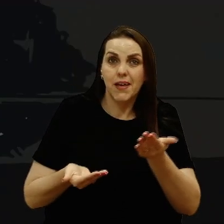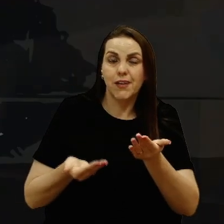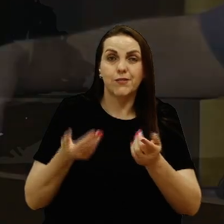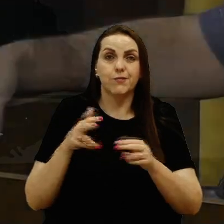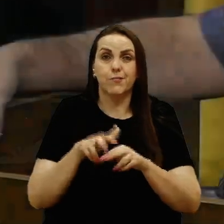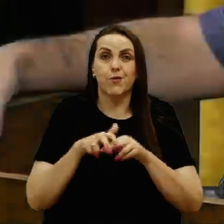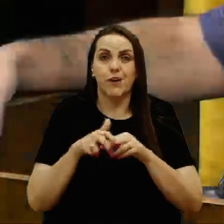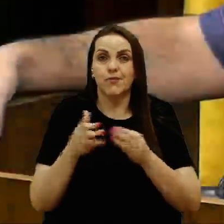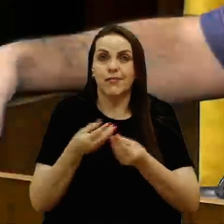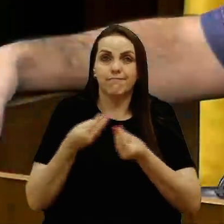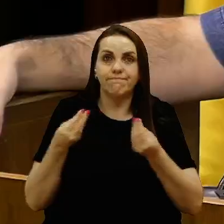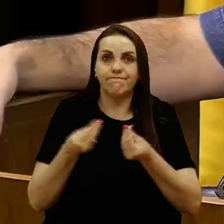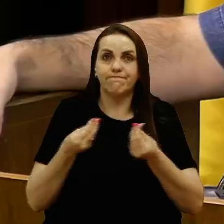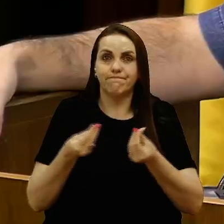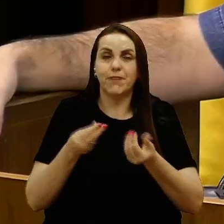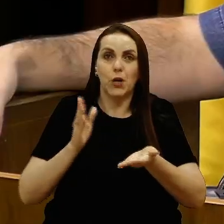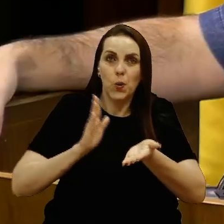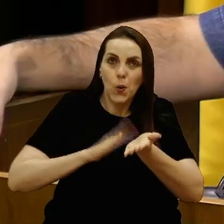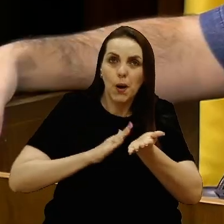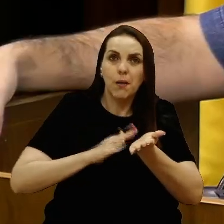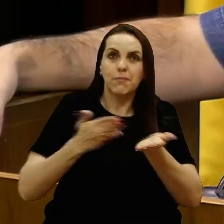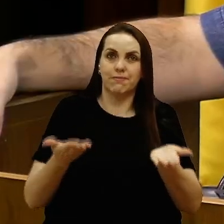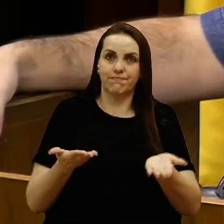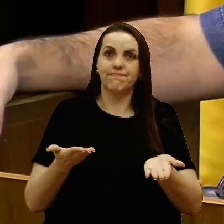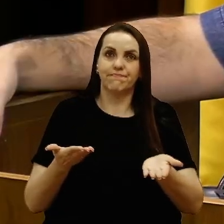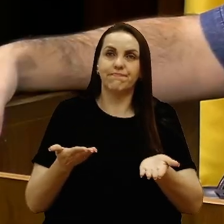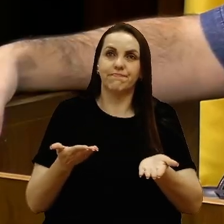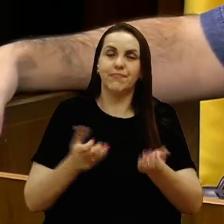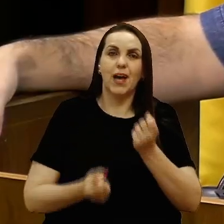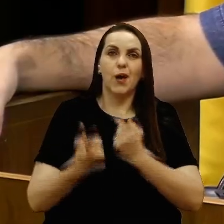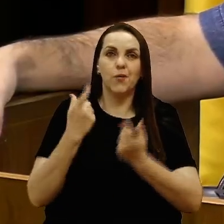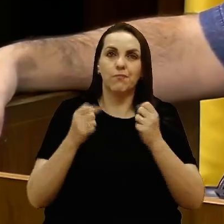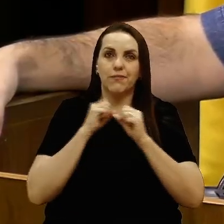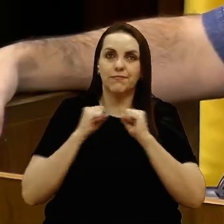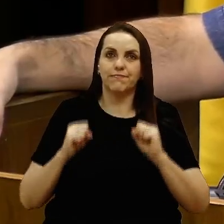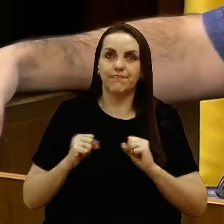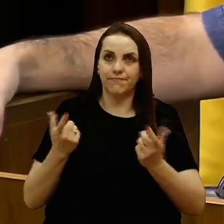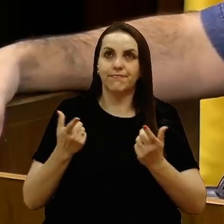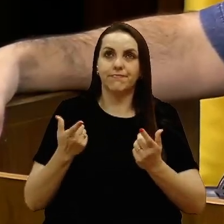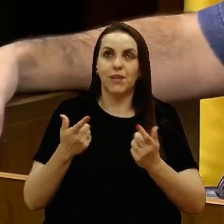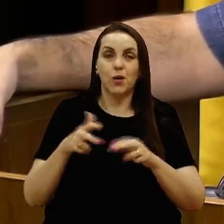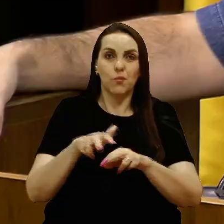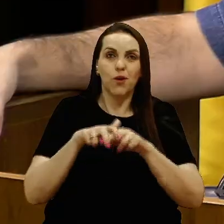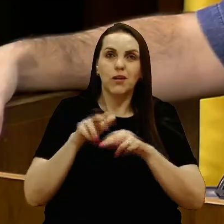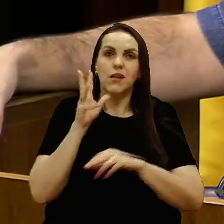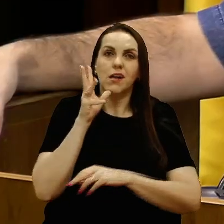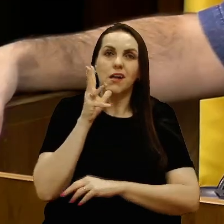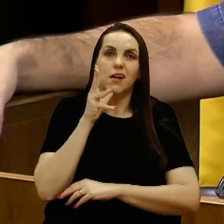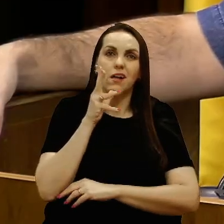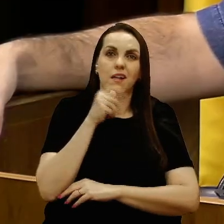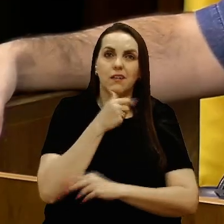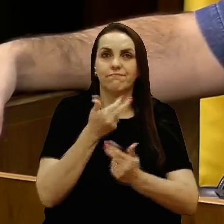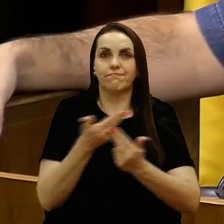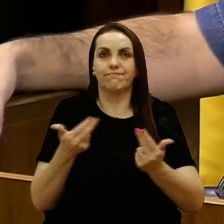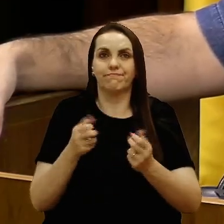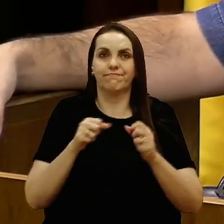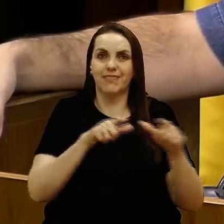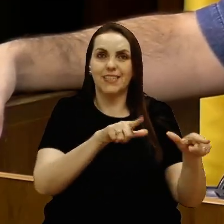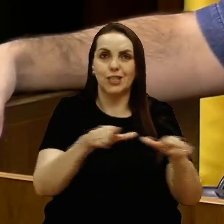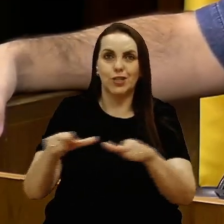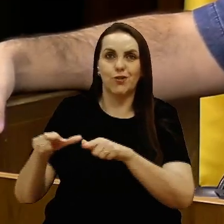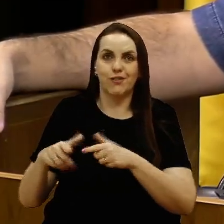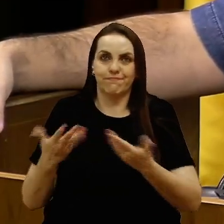e a gente cobra, né, algumas secretarias, por uma morosidade em diversos outros setores. Então, vereadora